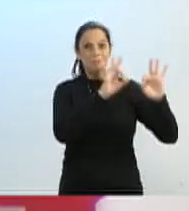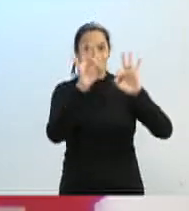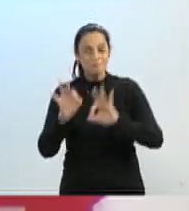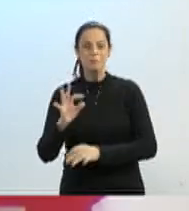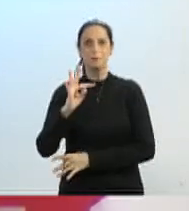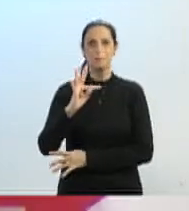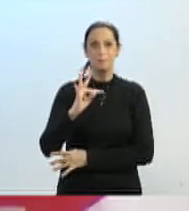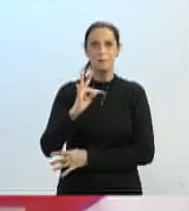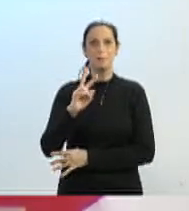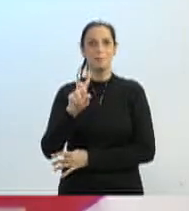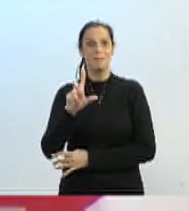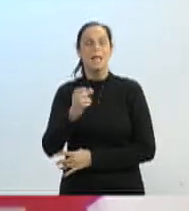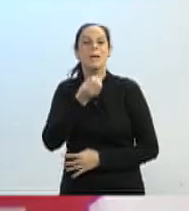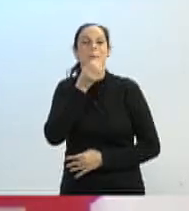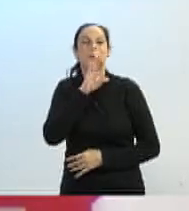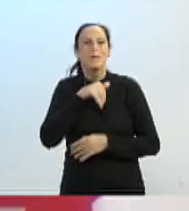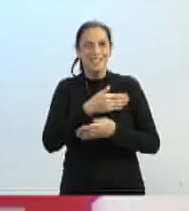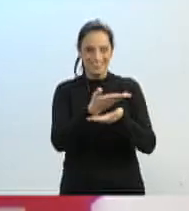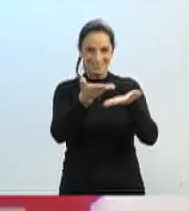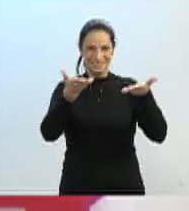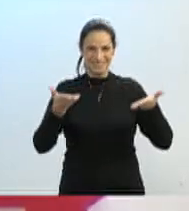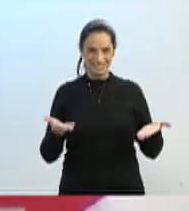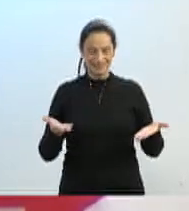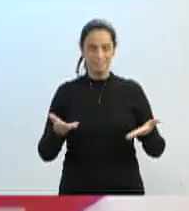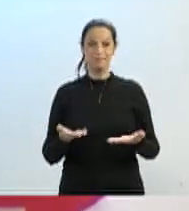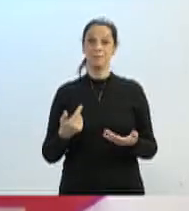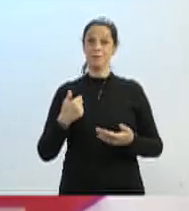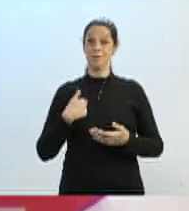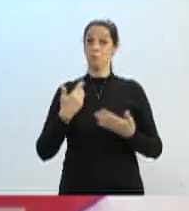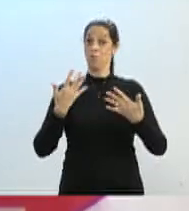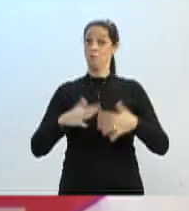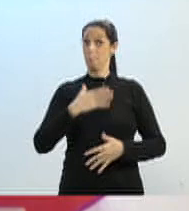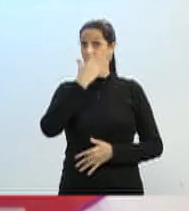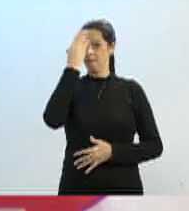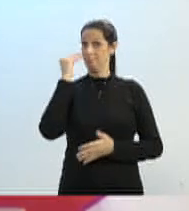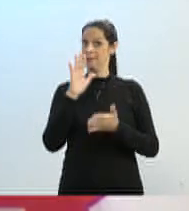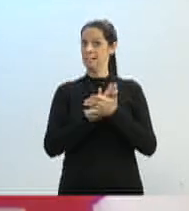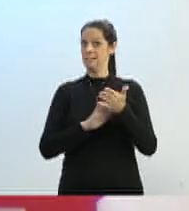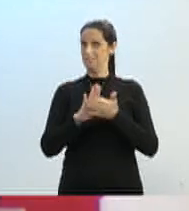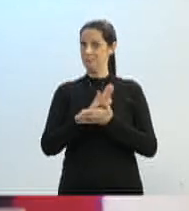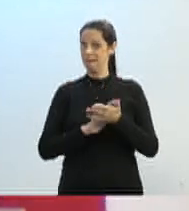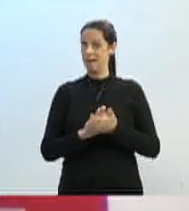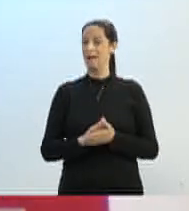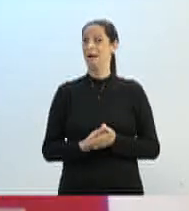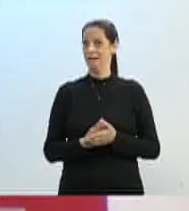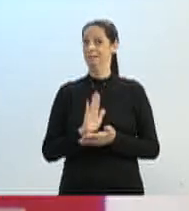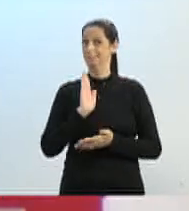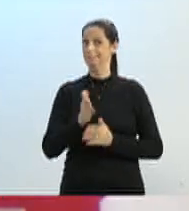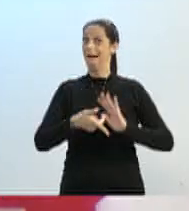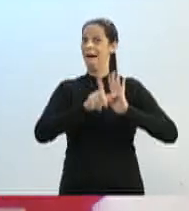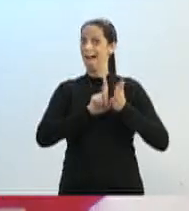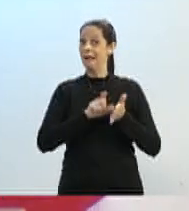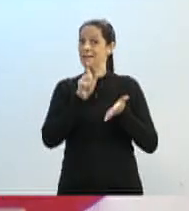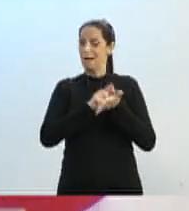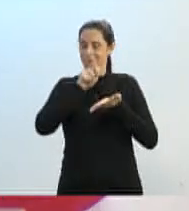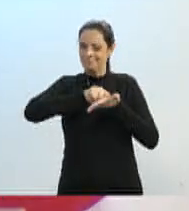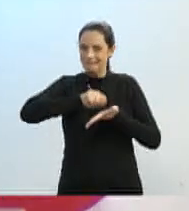vocês. Bom, para não esquecer de nada, trouxe escrito tudo o que eu quero dizer essa